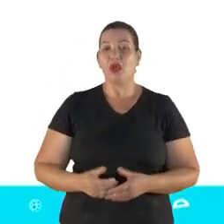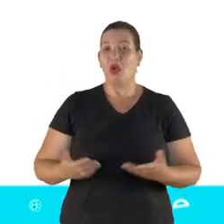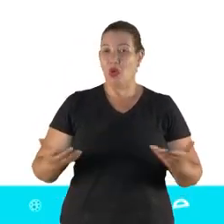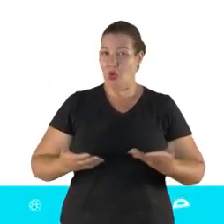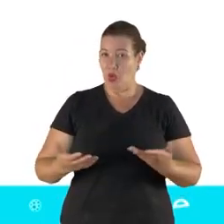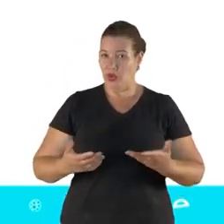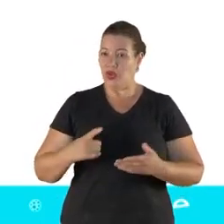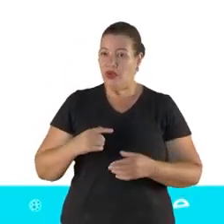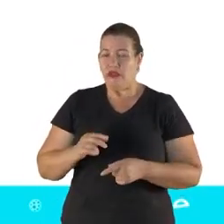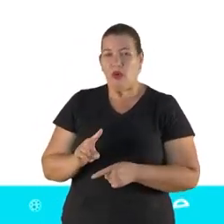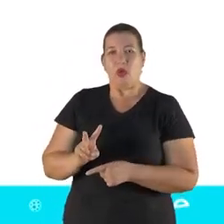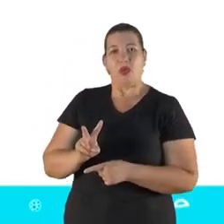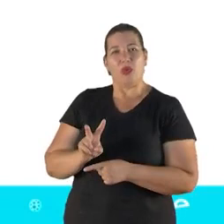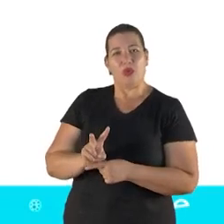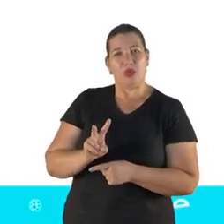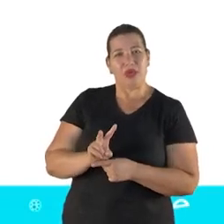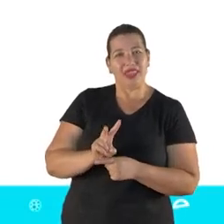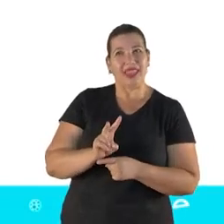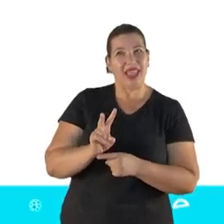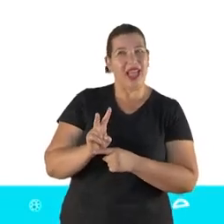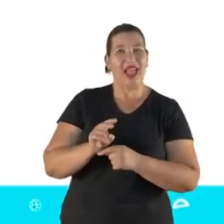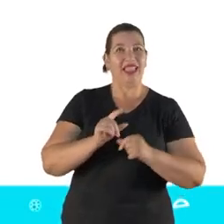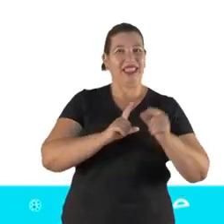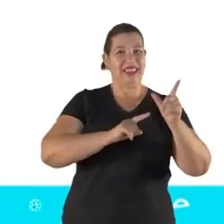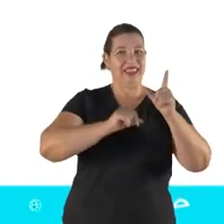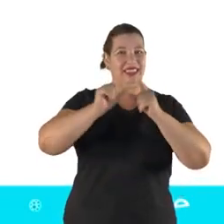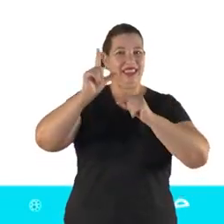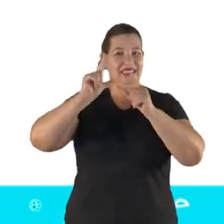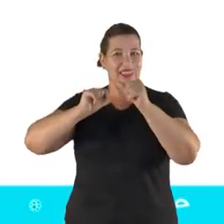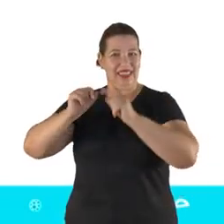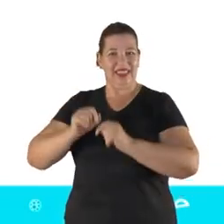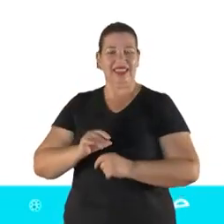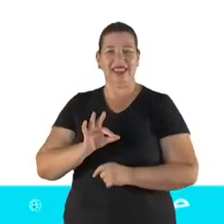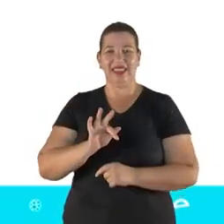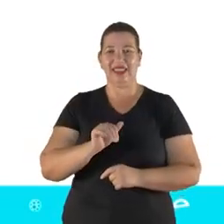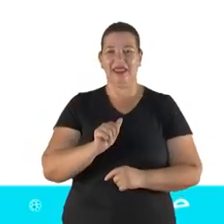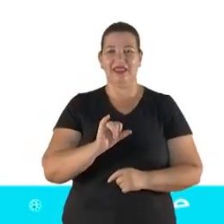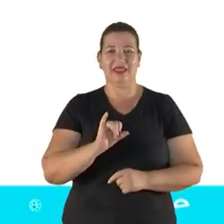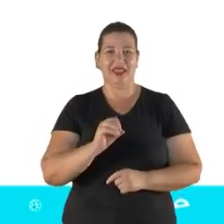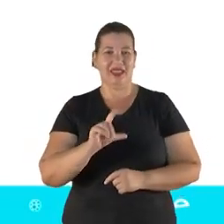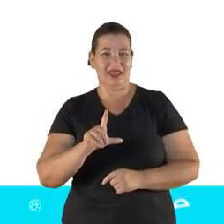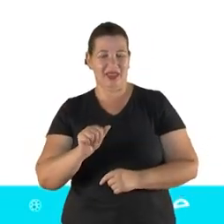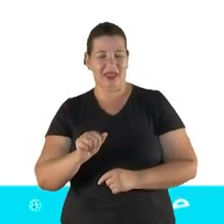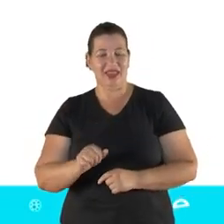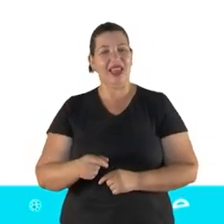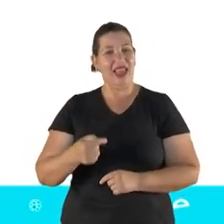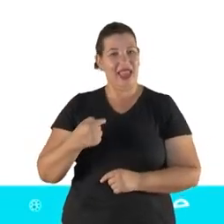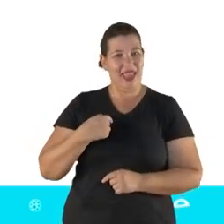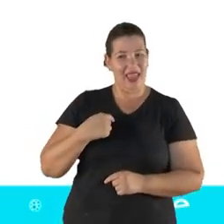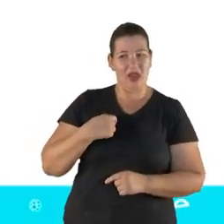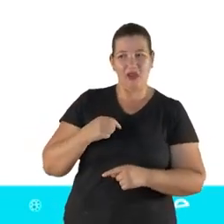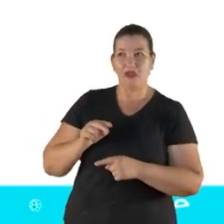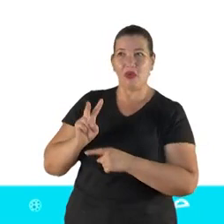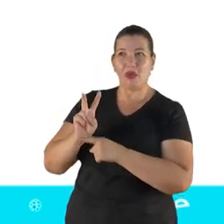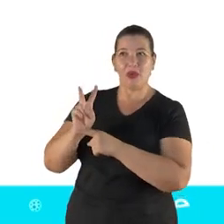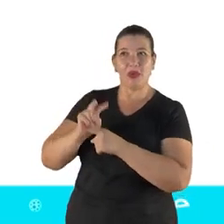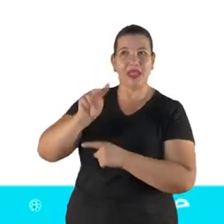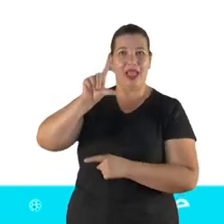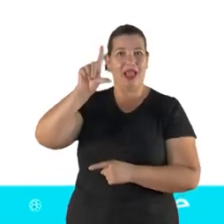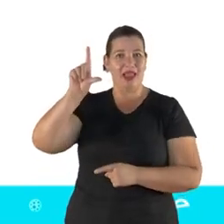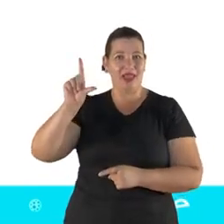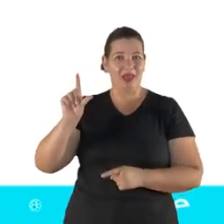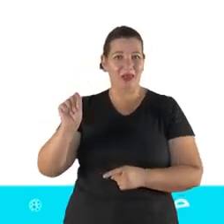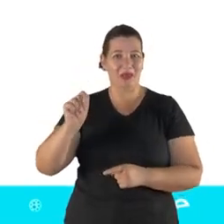hoje eu serei uma cuidadora de estrelas. Faiola: e eu, a guardiã